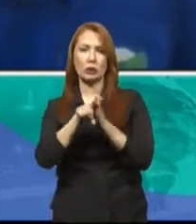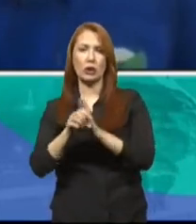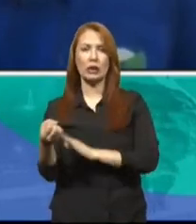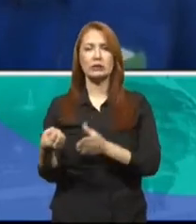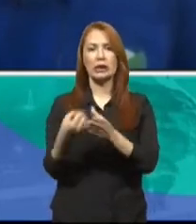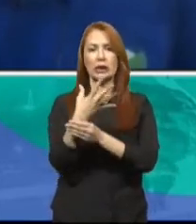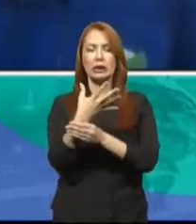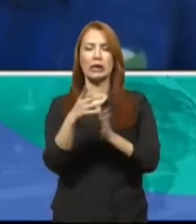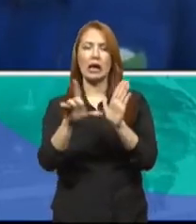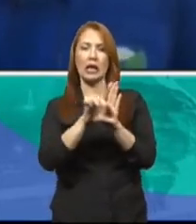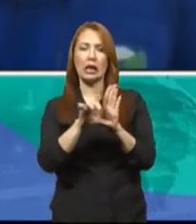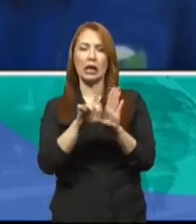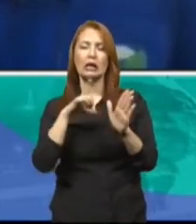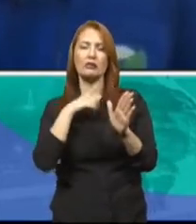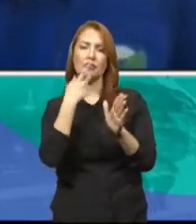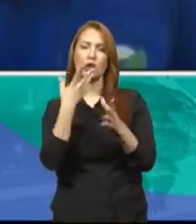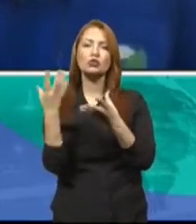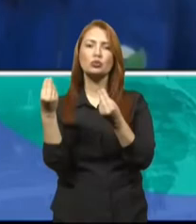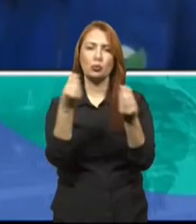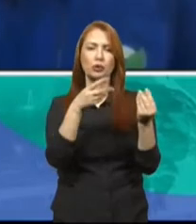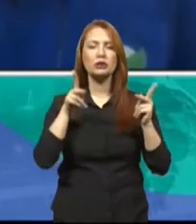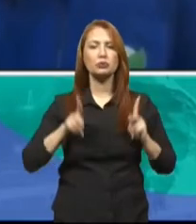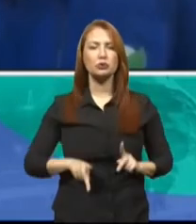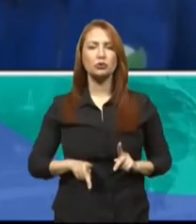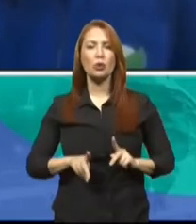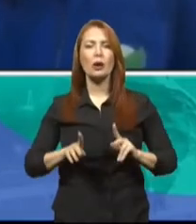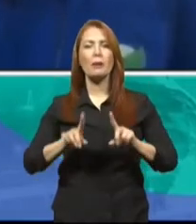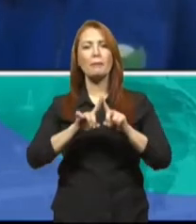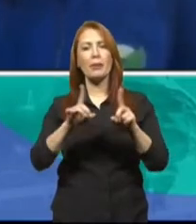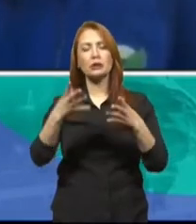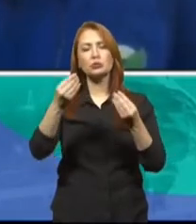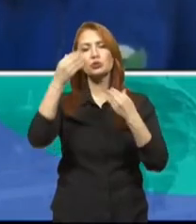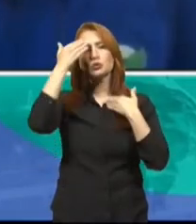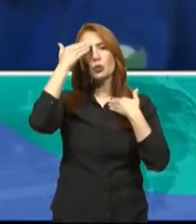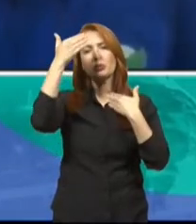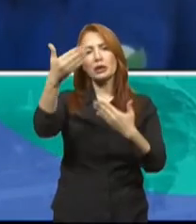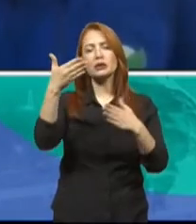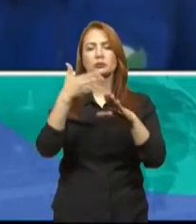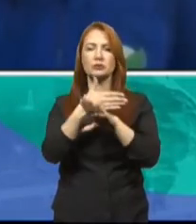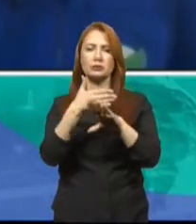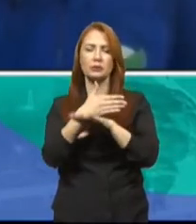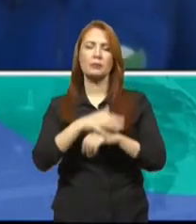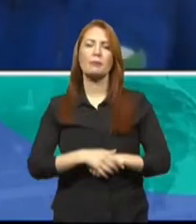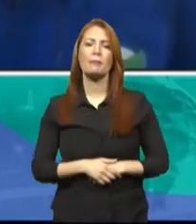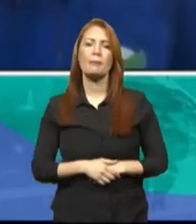lei. A gente está falando de muita gente aqui, né? Mas, Osmar, muito obrigada por estar conosco aqui no painel.